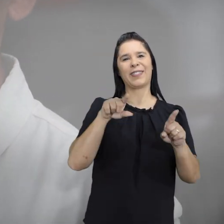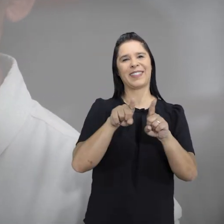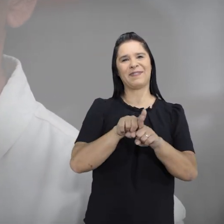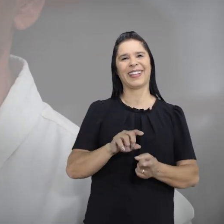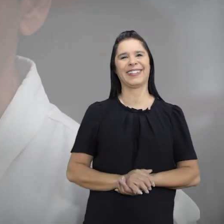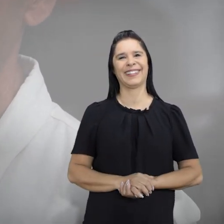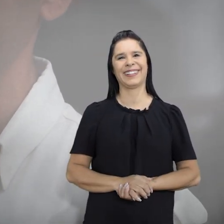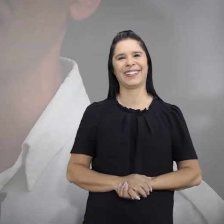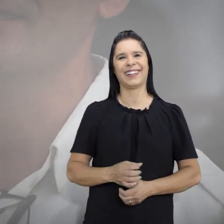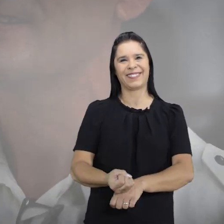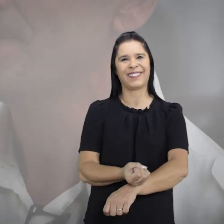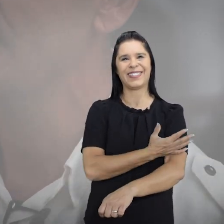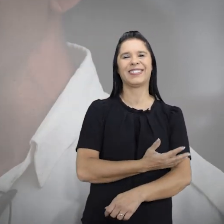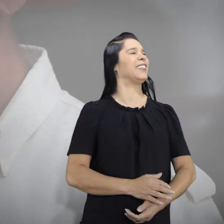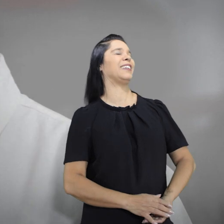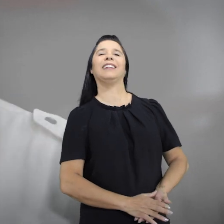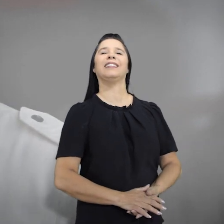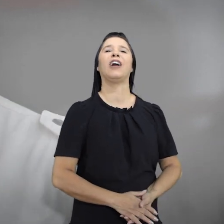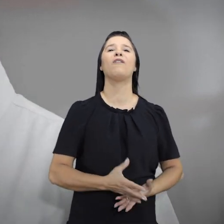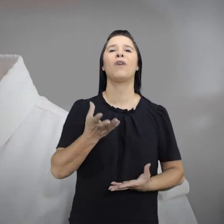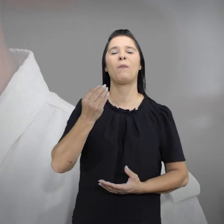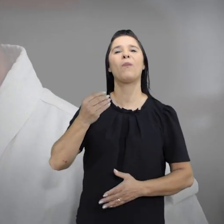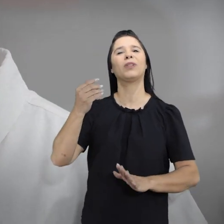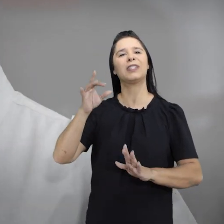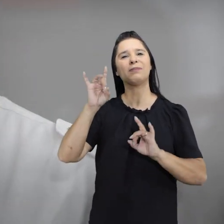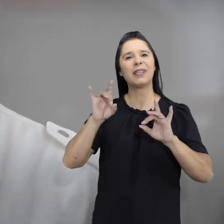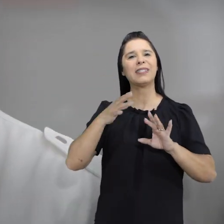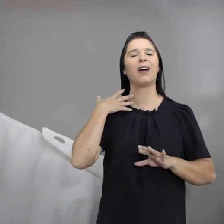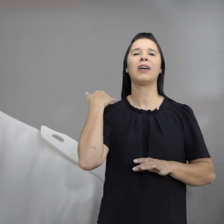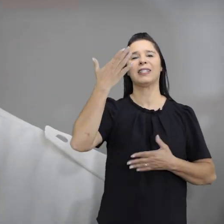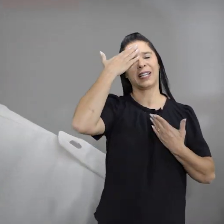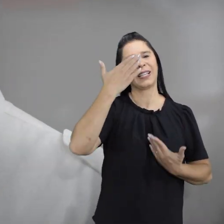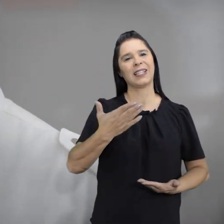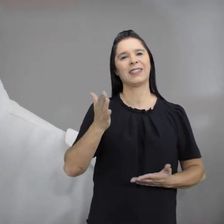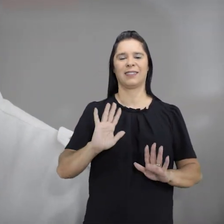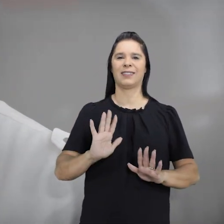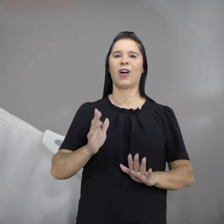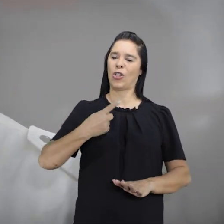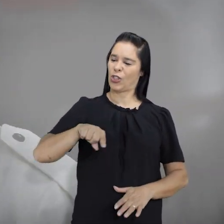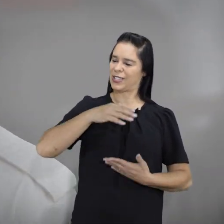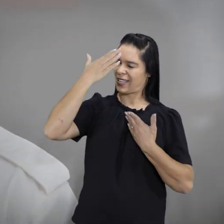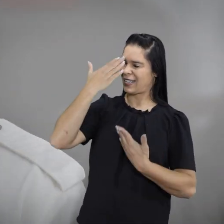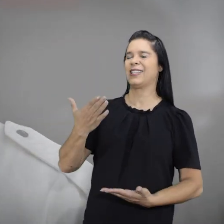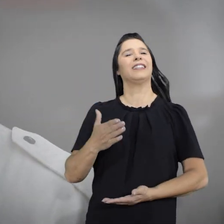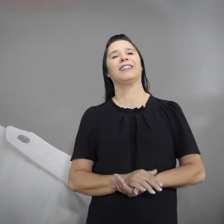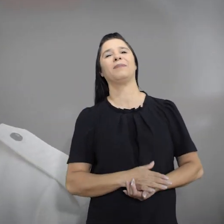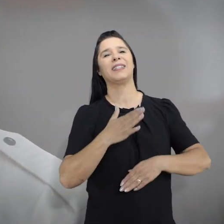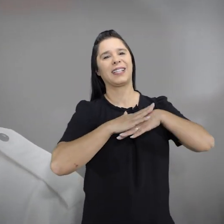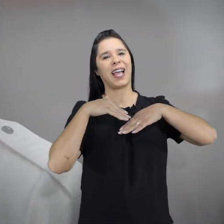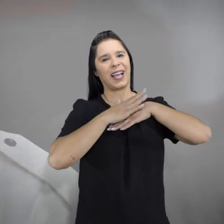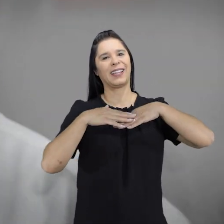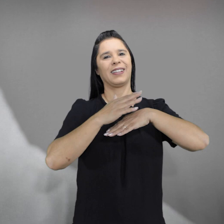né? Fiquei até emocionado, né? E foi muito marcante para mim. Eles me agradeceram e tal, eu falei, não, a gente que agradece, né? Esse carinho